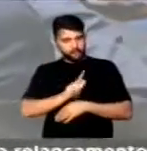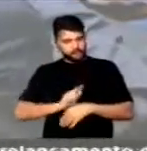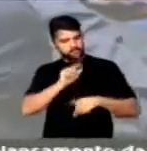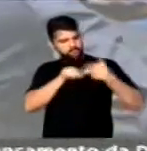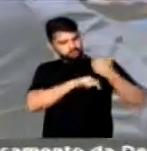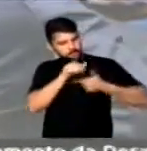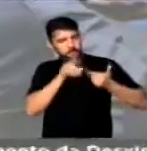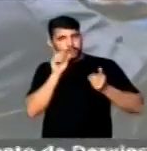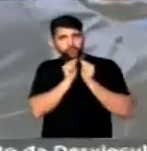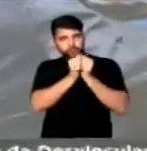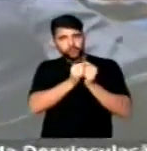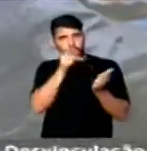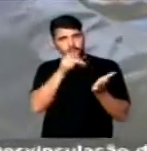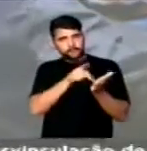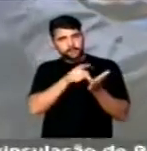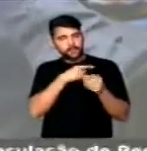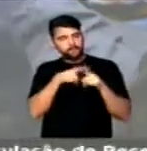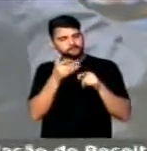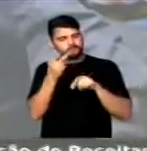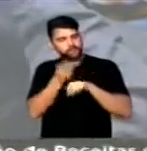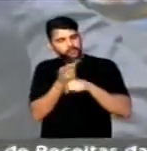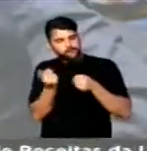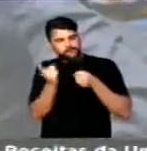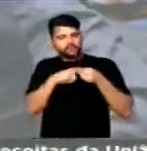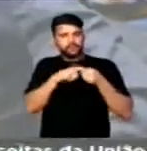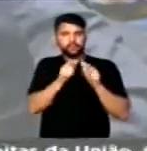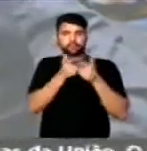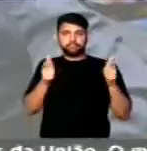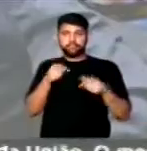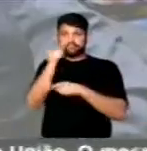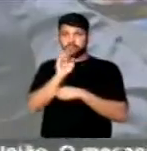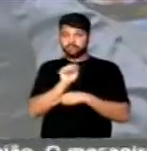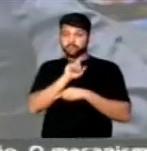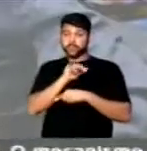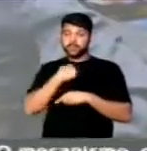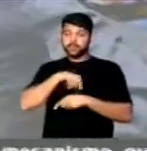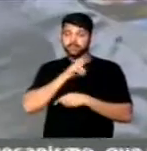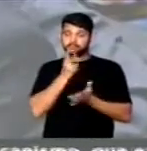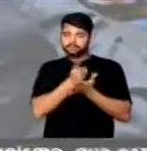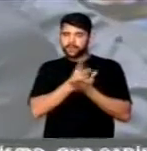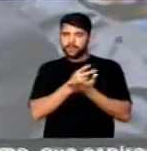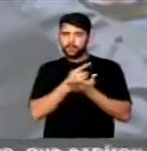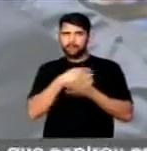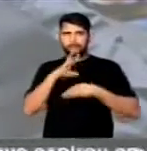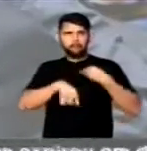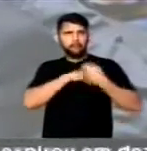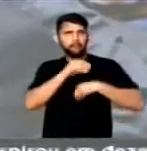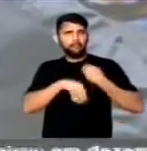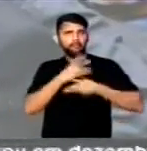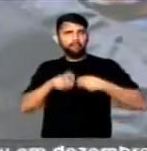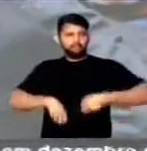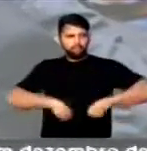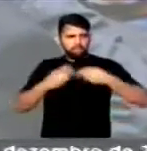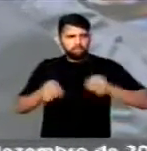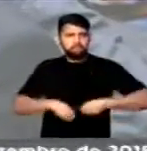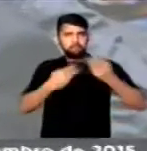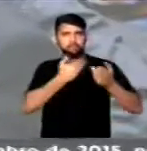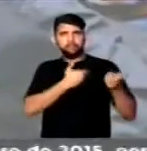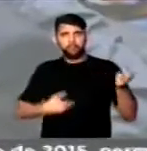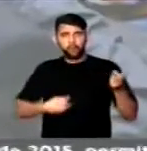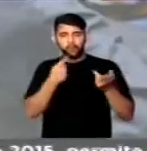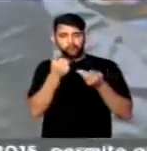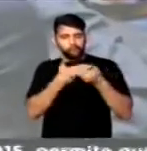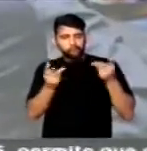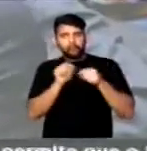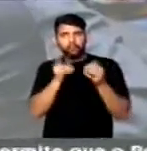que trabalhe com a verdade e busque recuperar o Brasil, do que termos um absoluto descontrole dos gastos